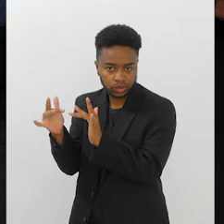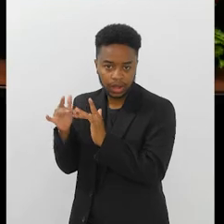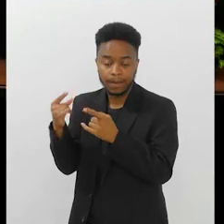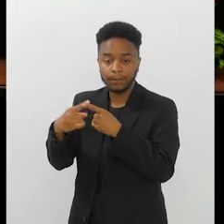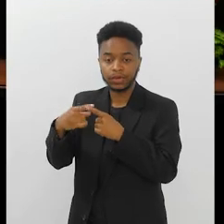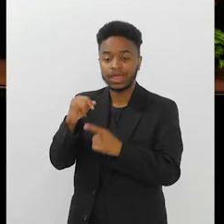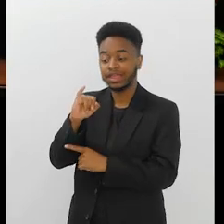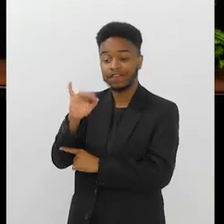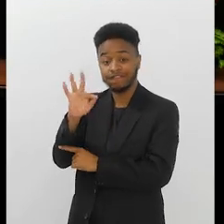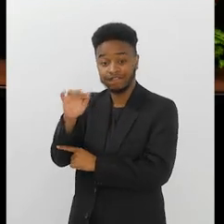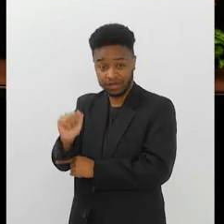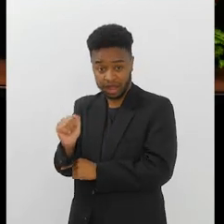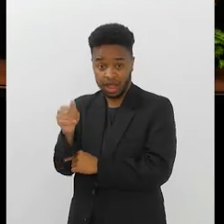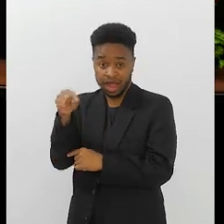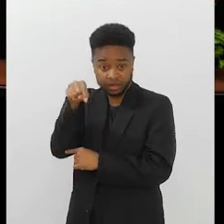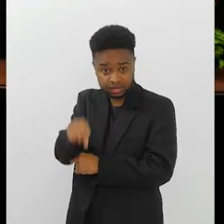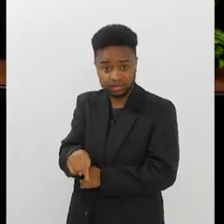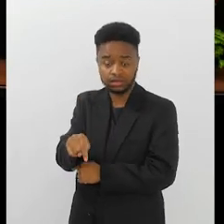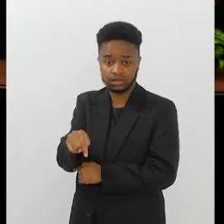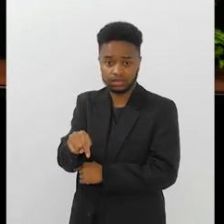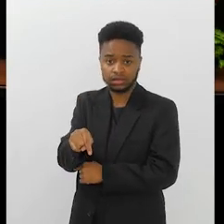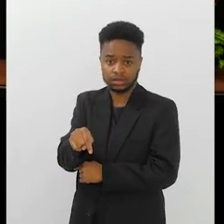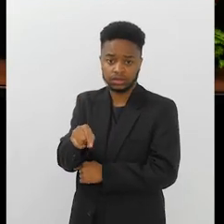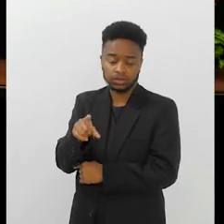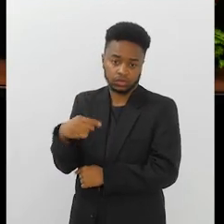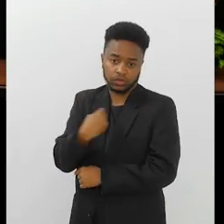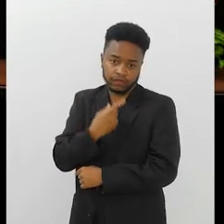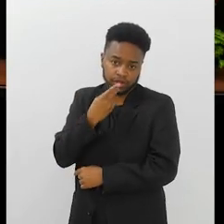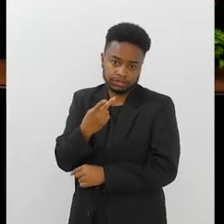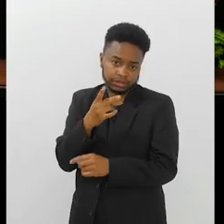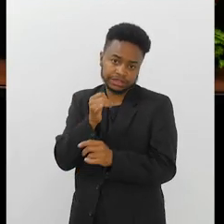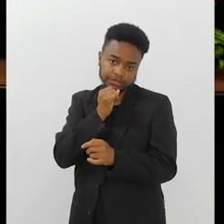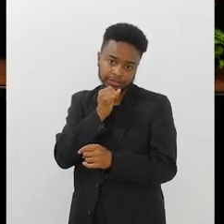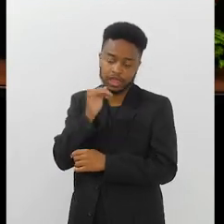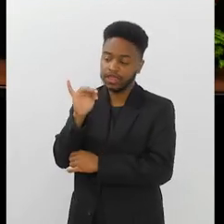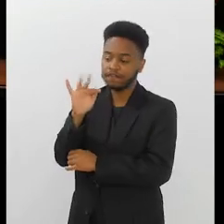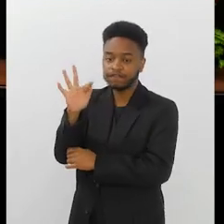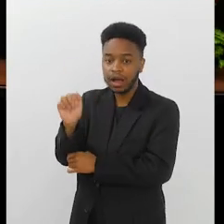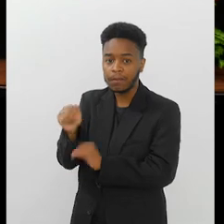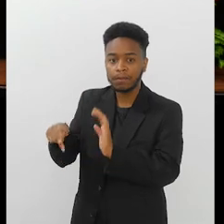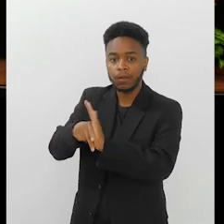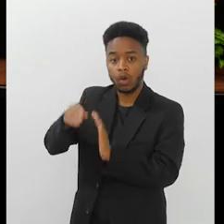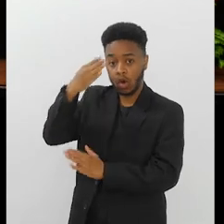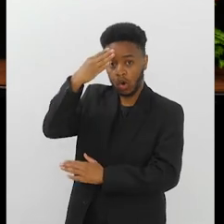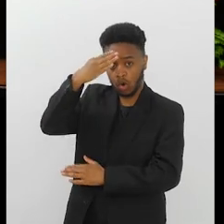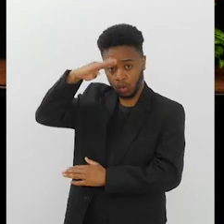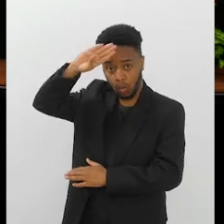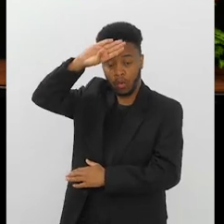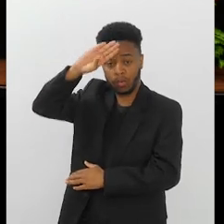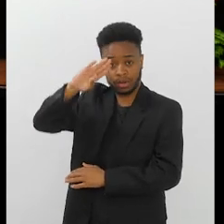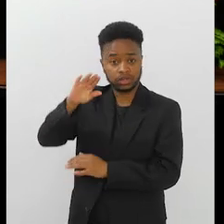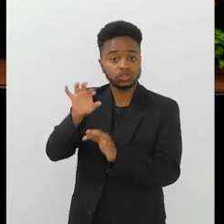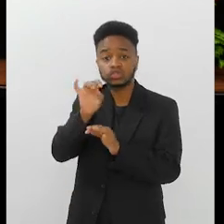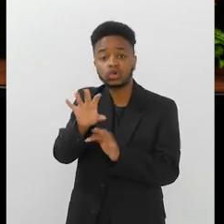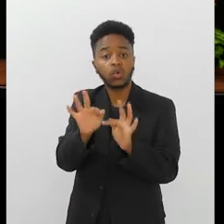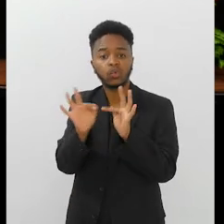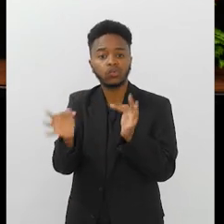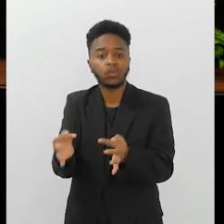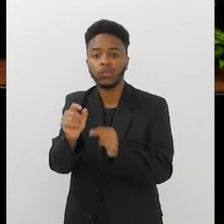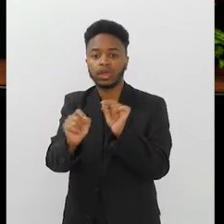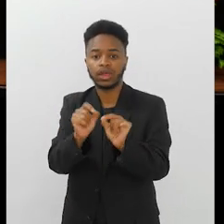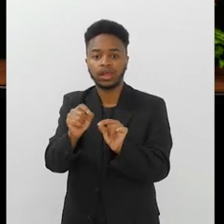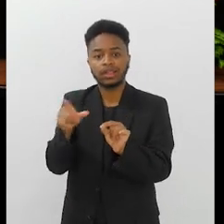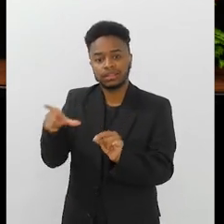fal o nosso ifá aqui na verdade particularmente Dizendo ifá afrocubano ele foi simplesmente eh viveu aquela